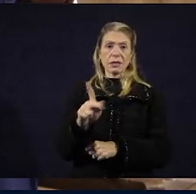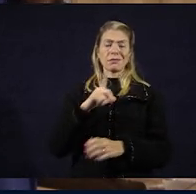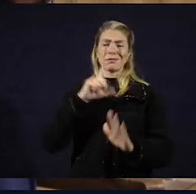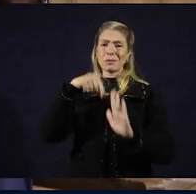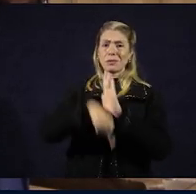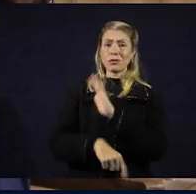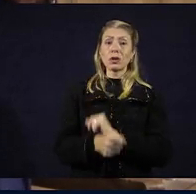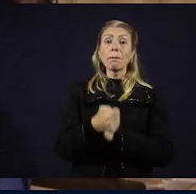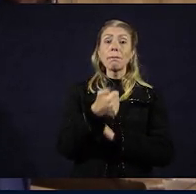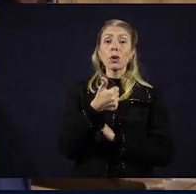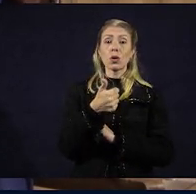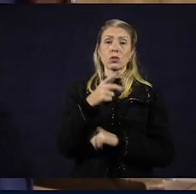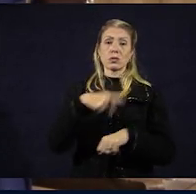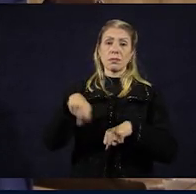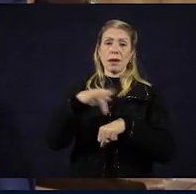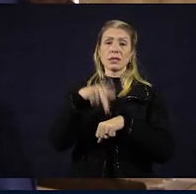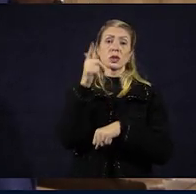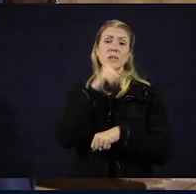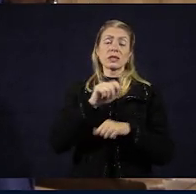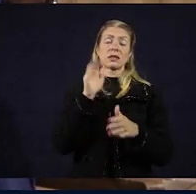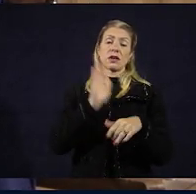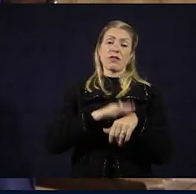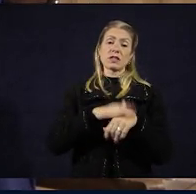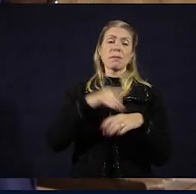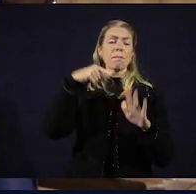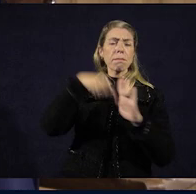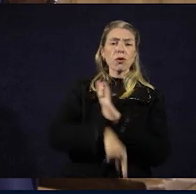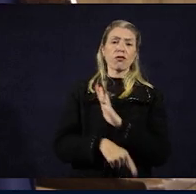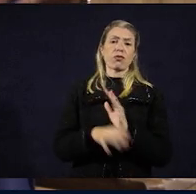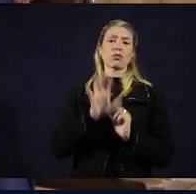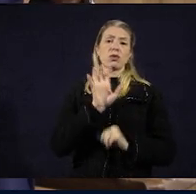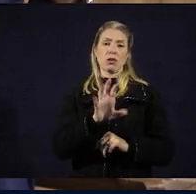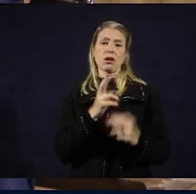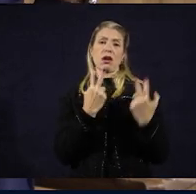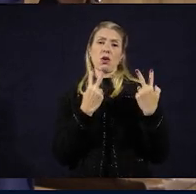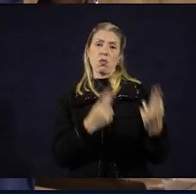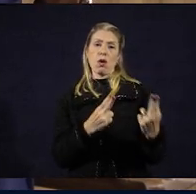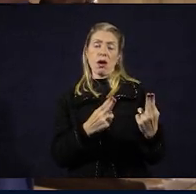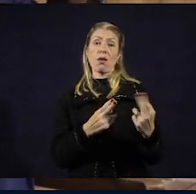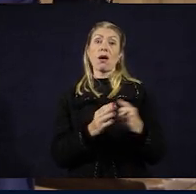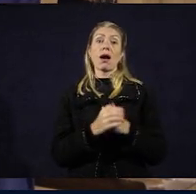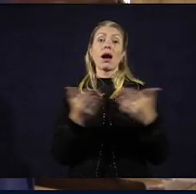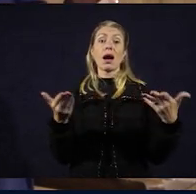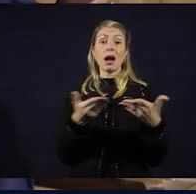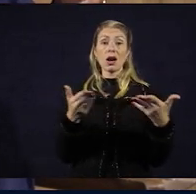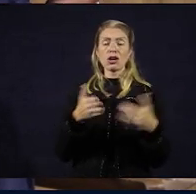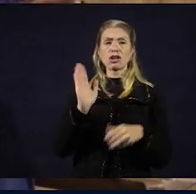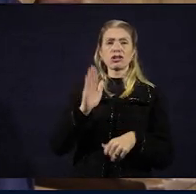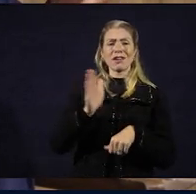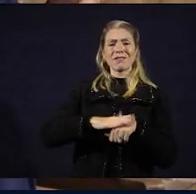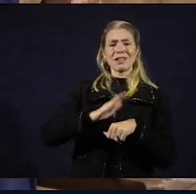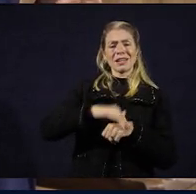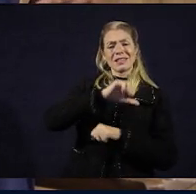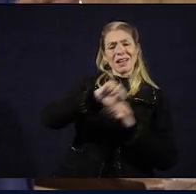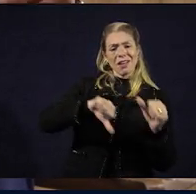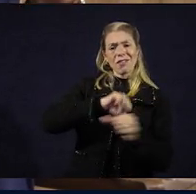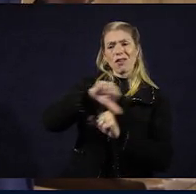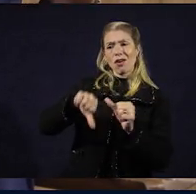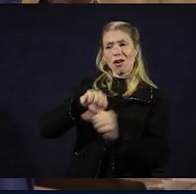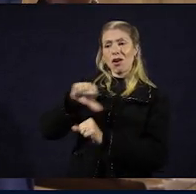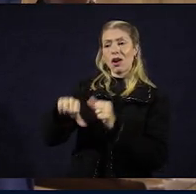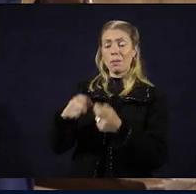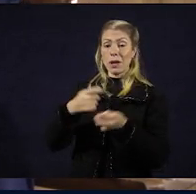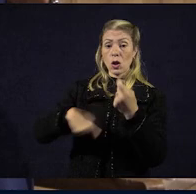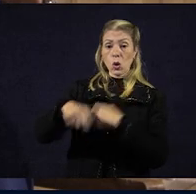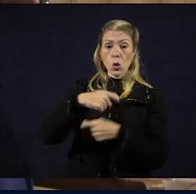que poucos países conseguem fazer nesse grau de profundidade depois fizemos uma série de reformas microeconômicas